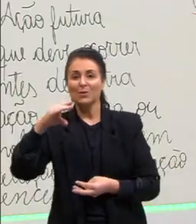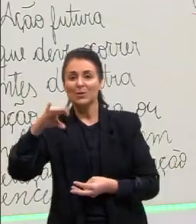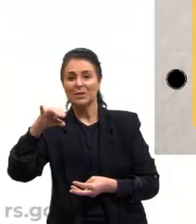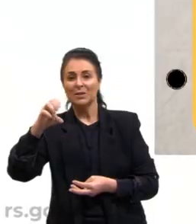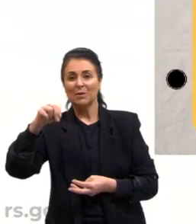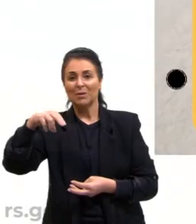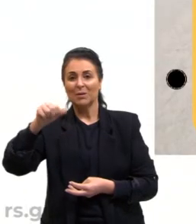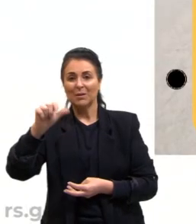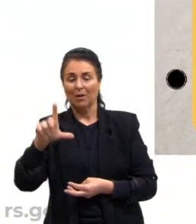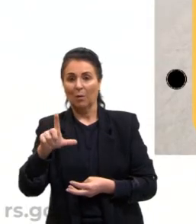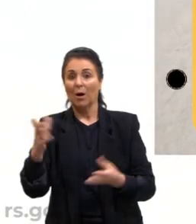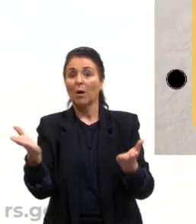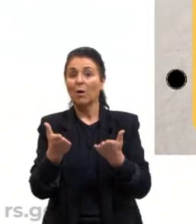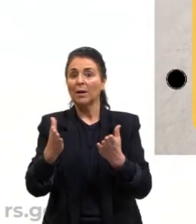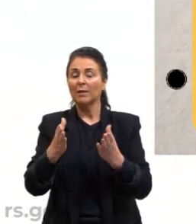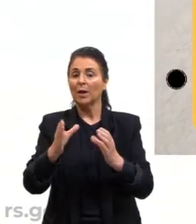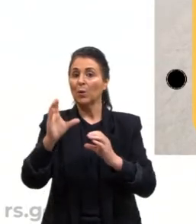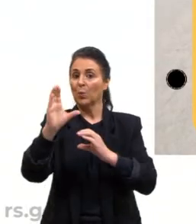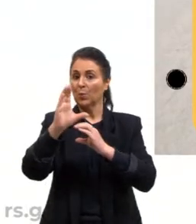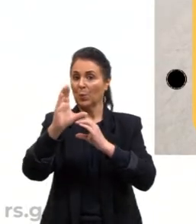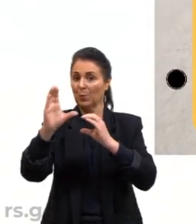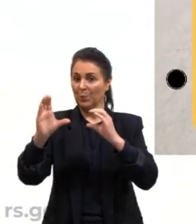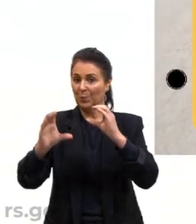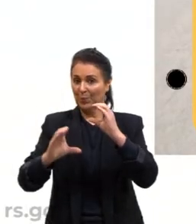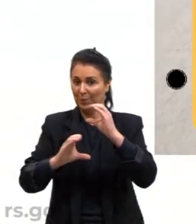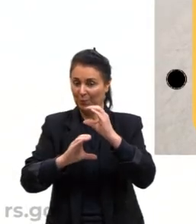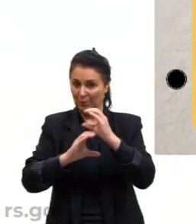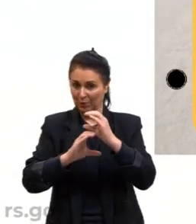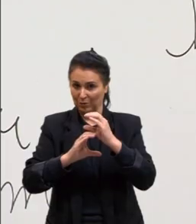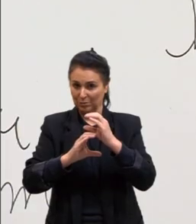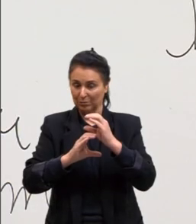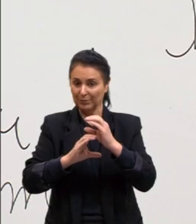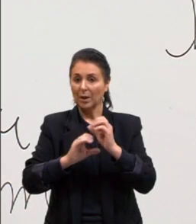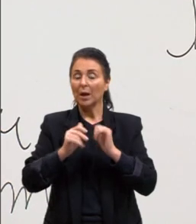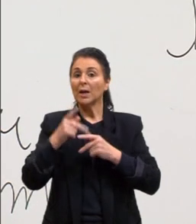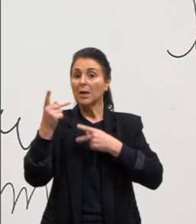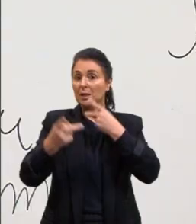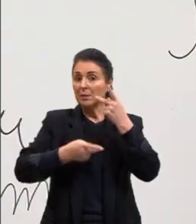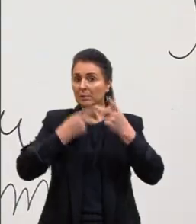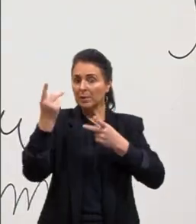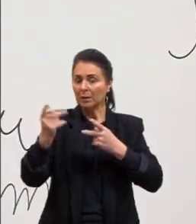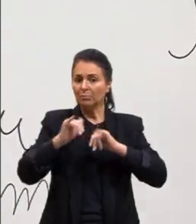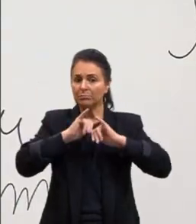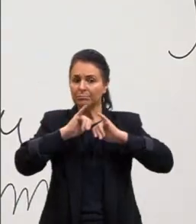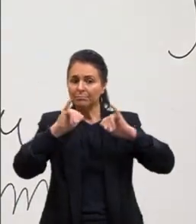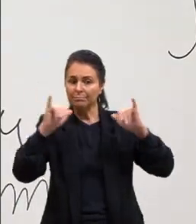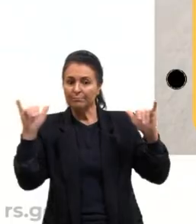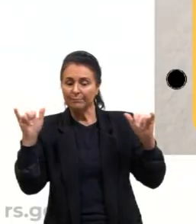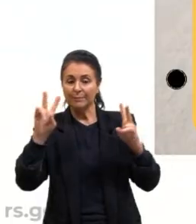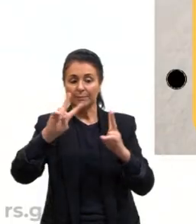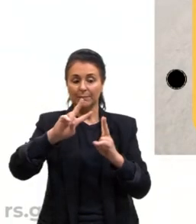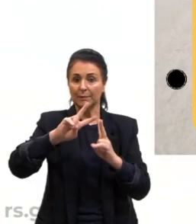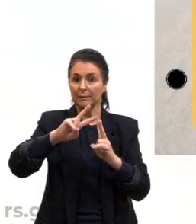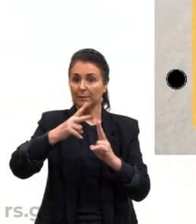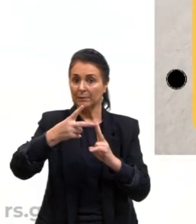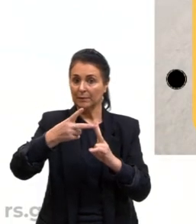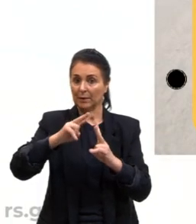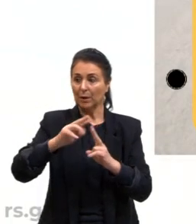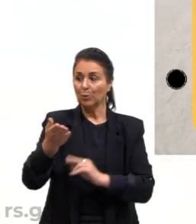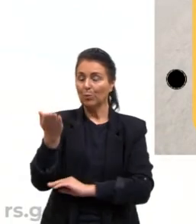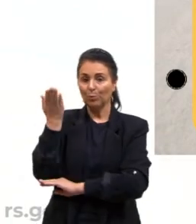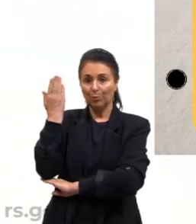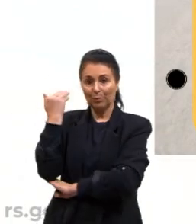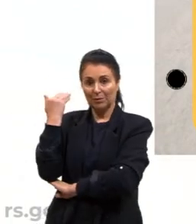já o composto gente fala de suposições ou declarações hipotética sobre o